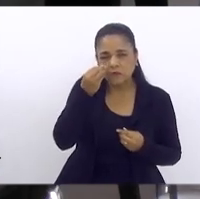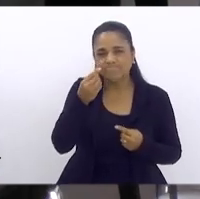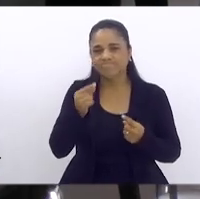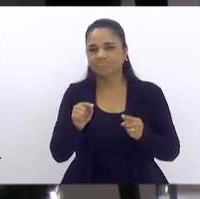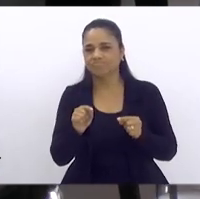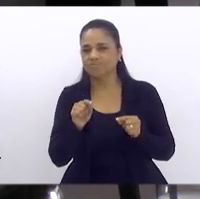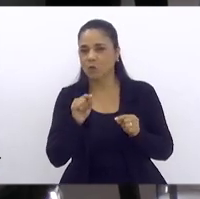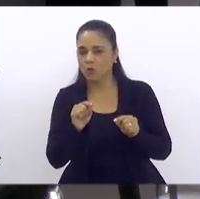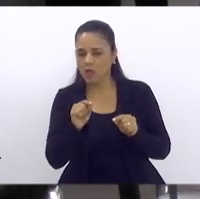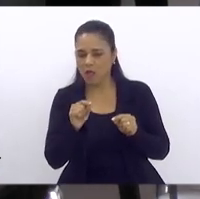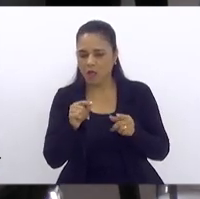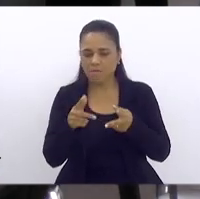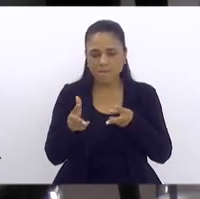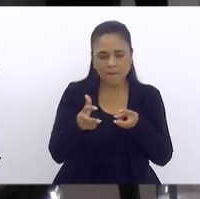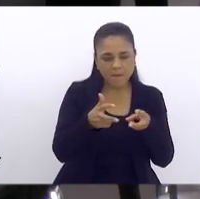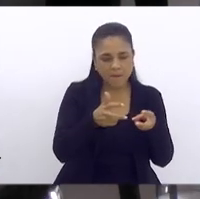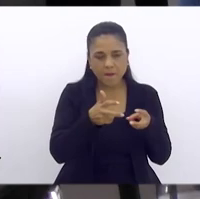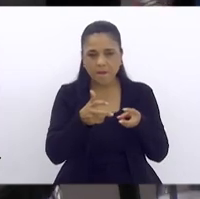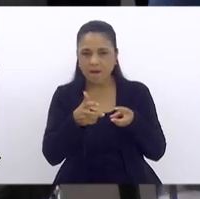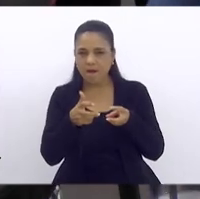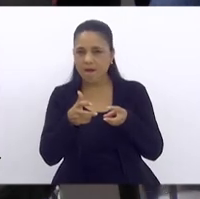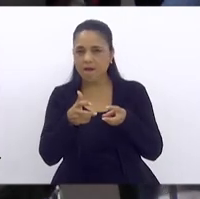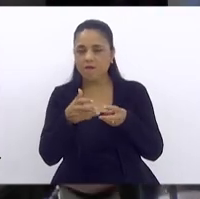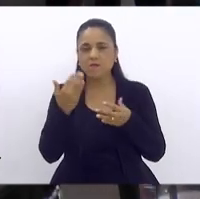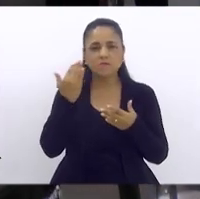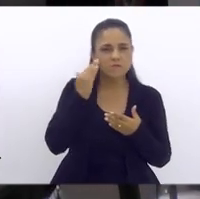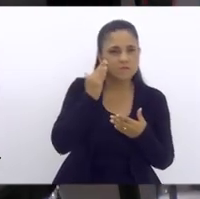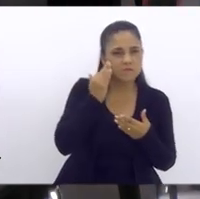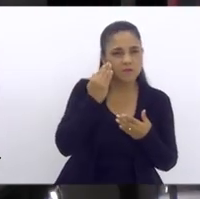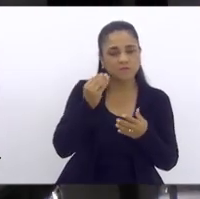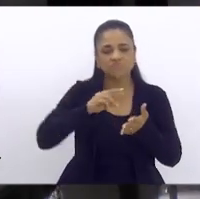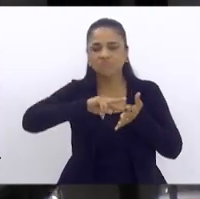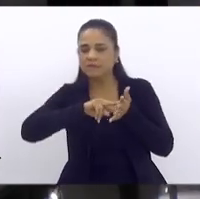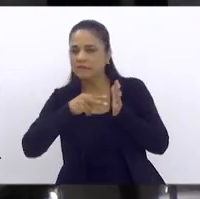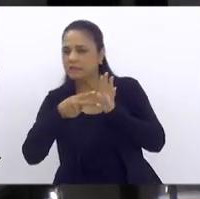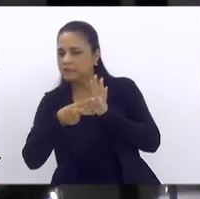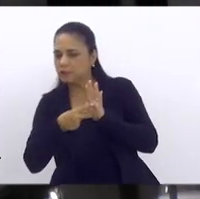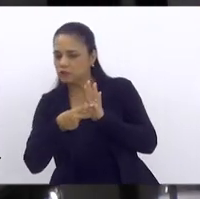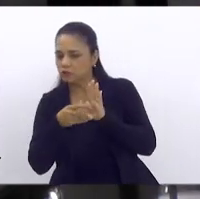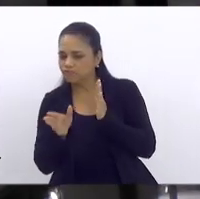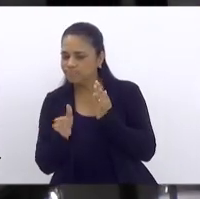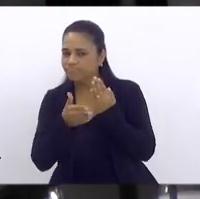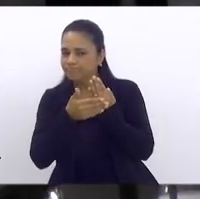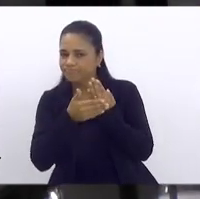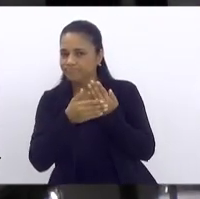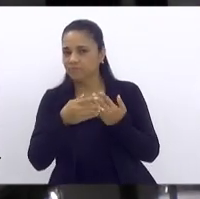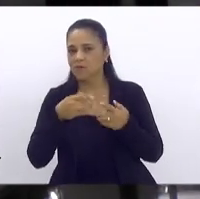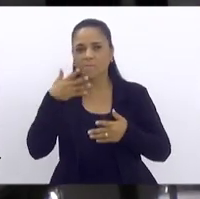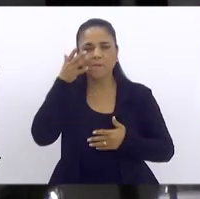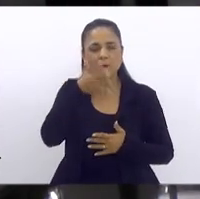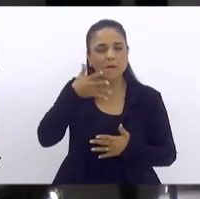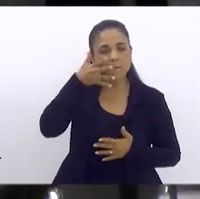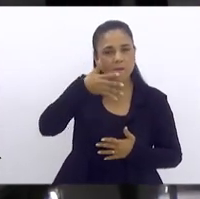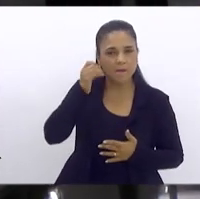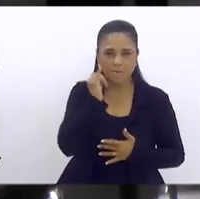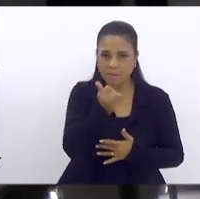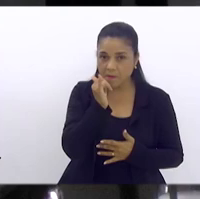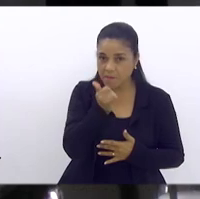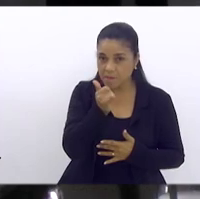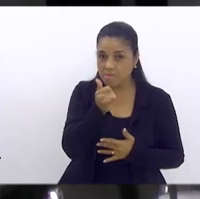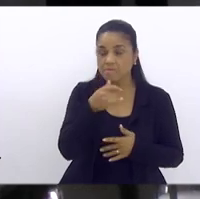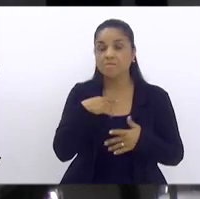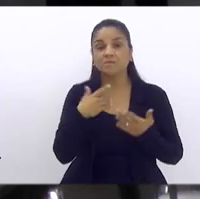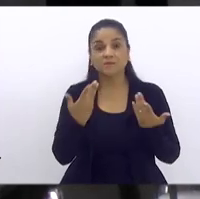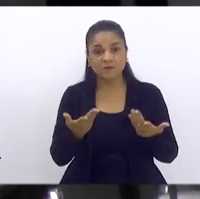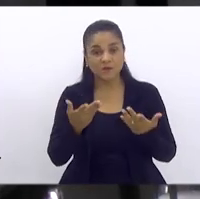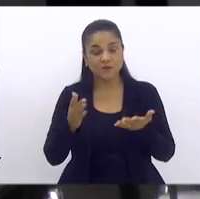a gente procurou se atentar para isso a todo tempo, tentando compreender quais eram os sentidos que estavam sendo evocados por esses comentários. E aí, chegamos, então, a